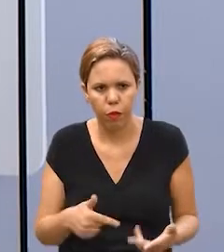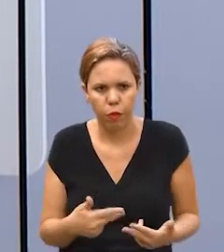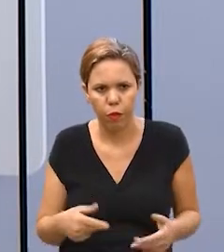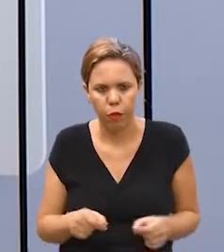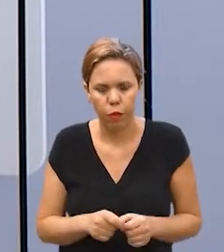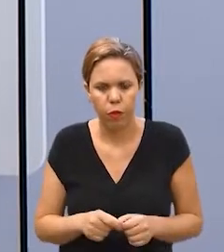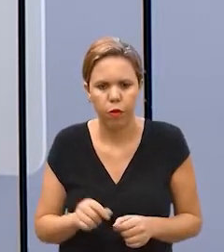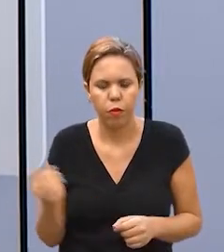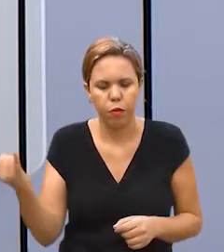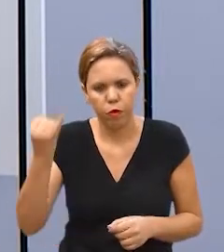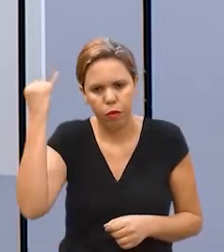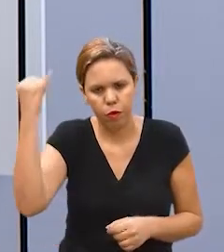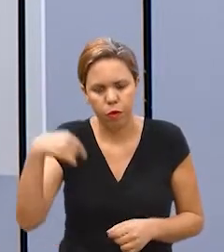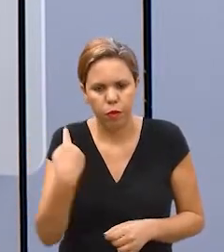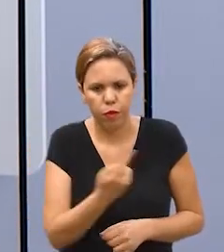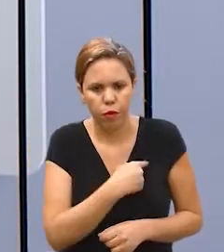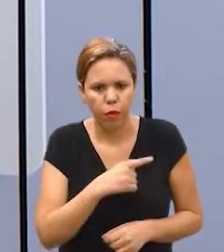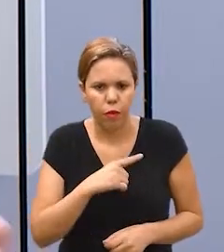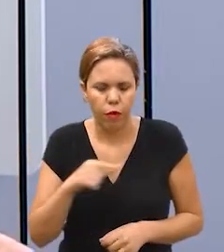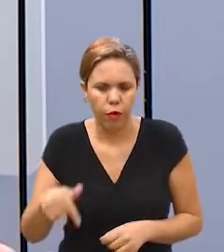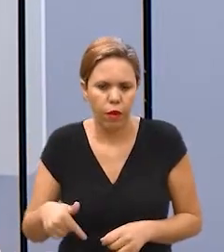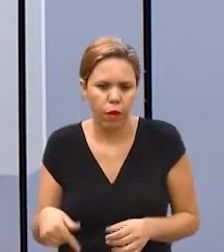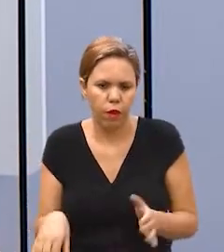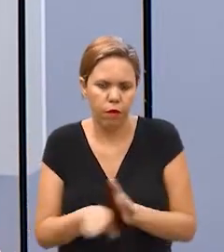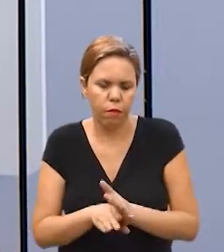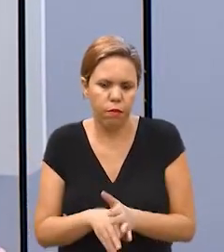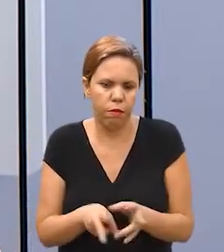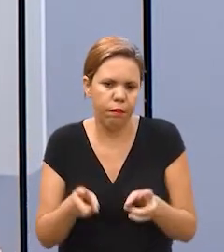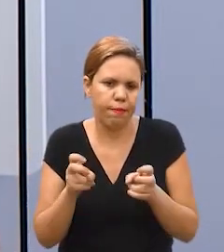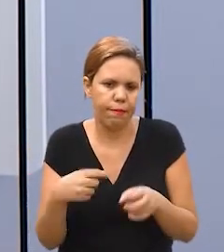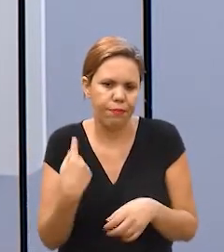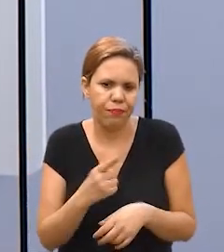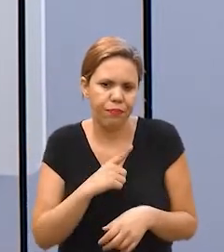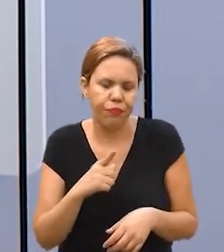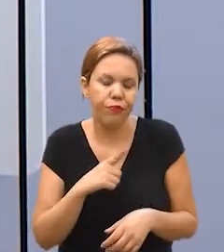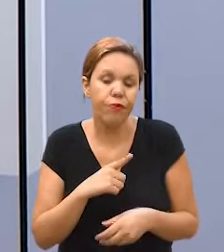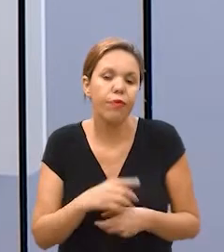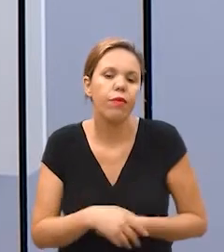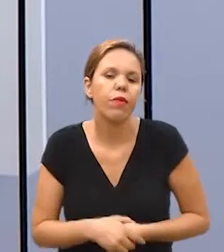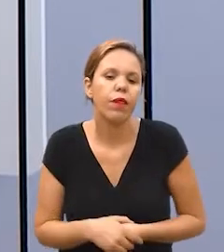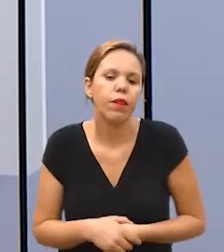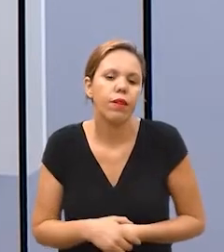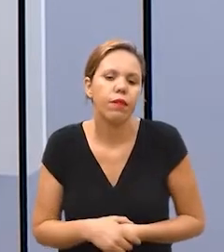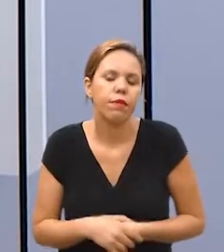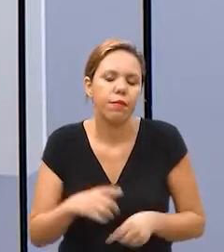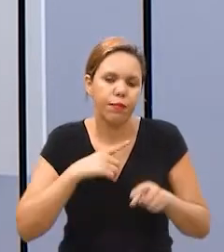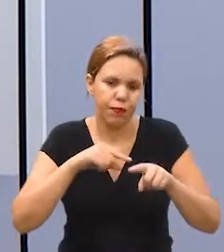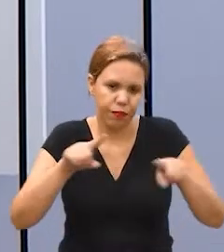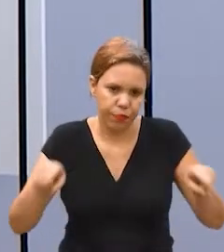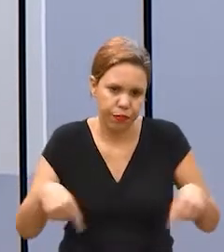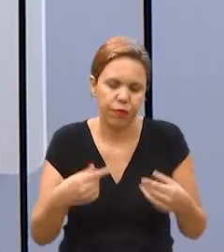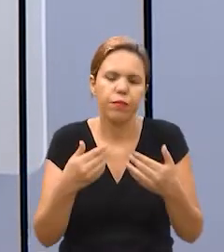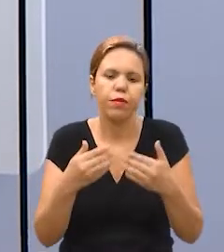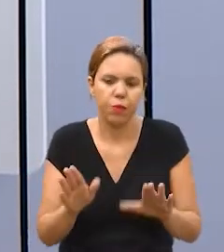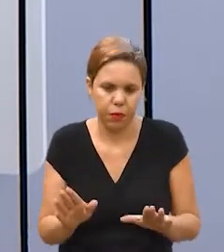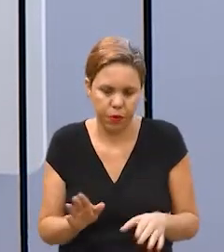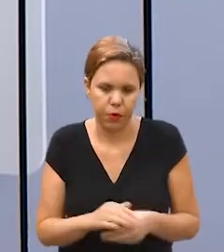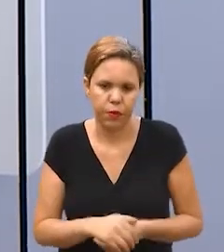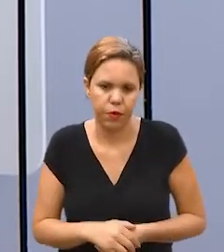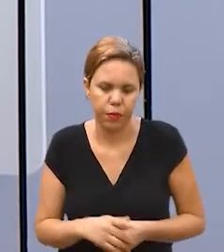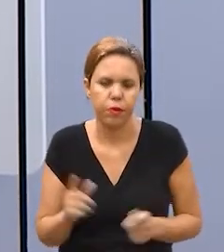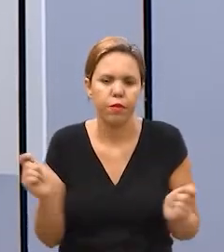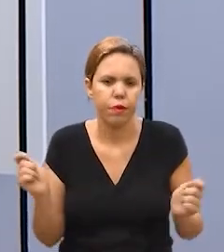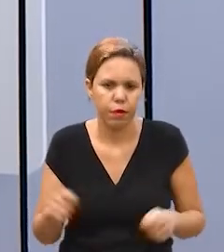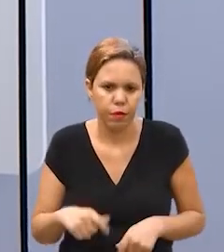isso é algo muito relevante. Nós estamos chegando aqui à constatação, né, que nós temos salas